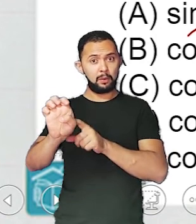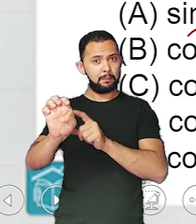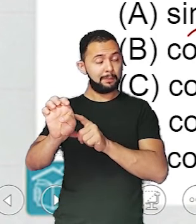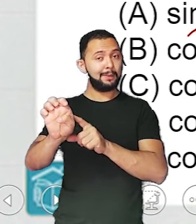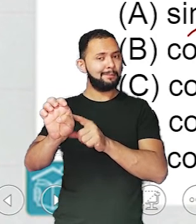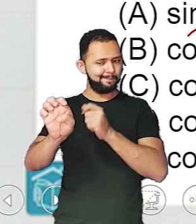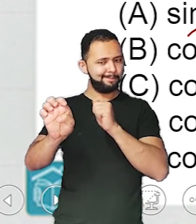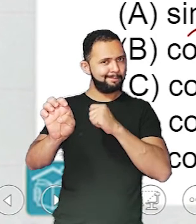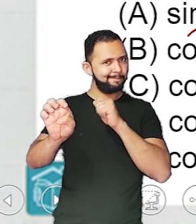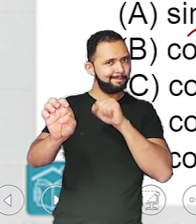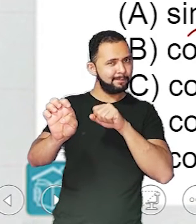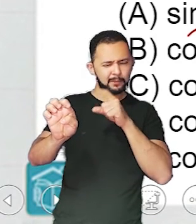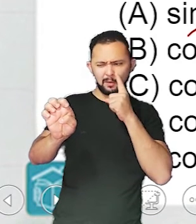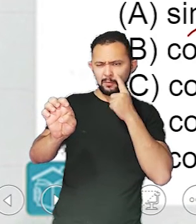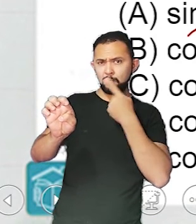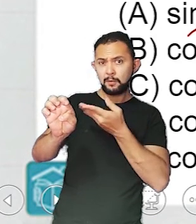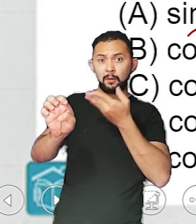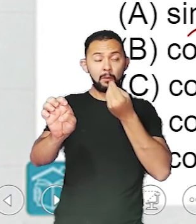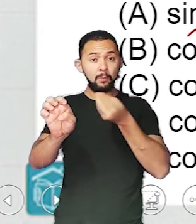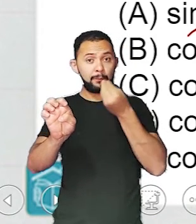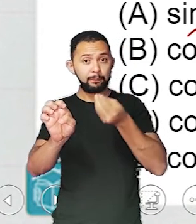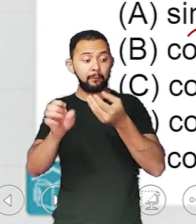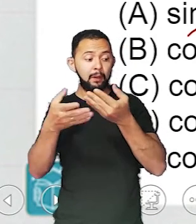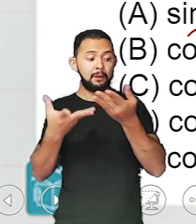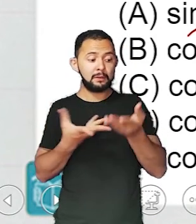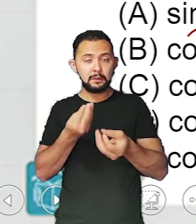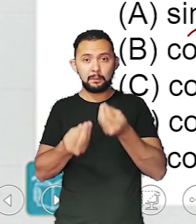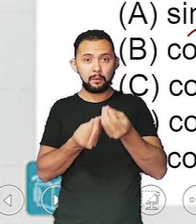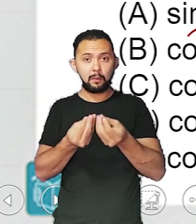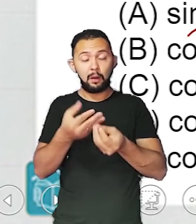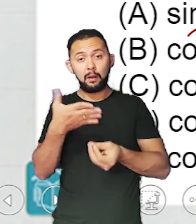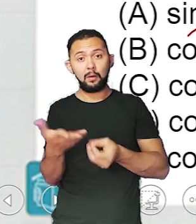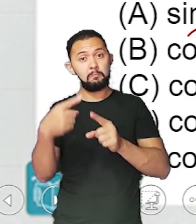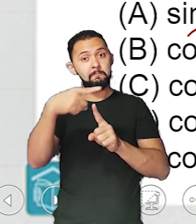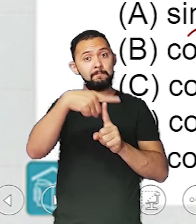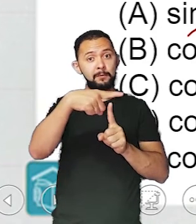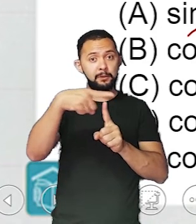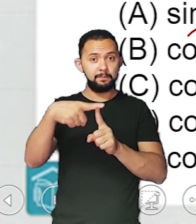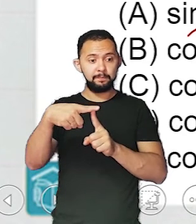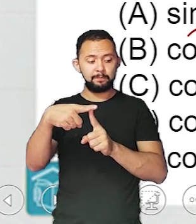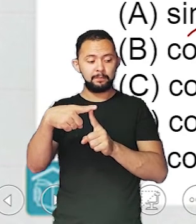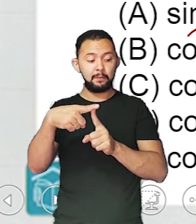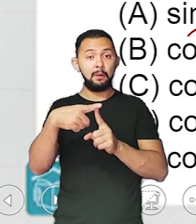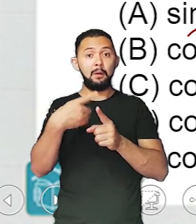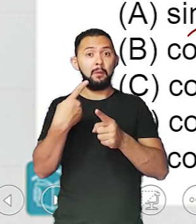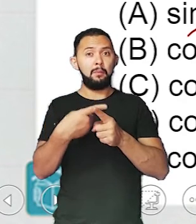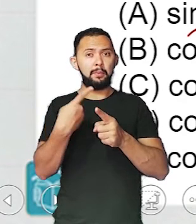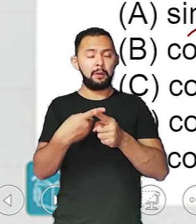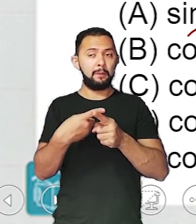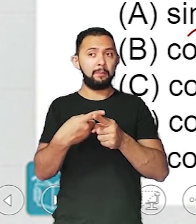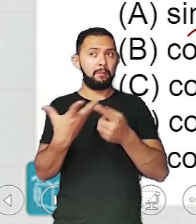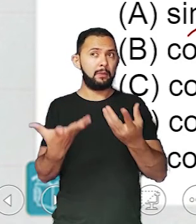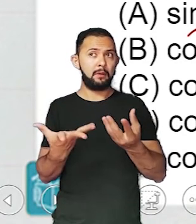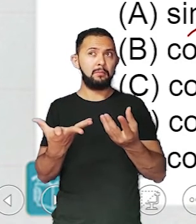que analisar agora. Vamos ter que entrar um pouquinho aqui nessa análise desse que para saber qual é o tipo, né? Como nós estamos estudando